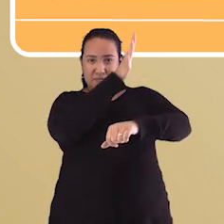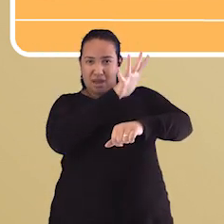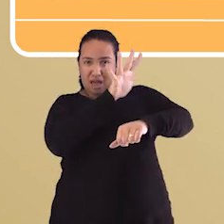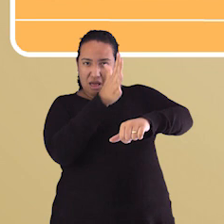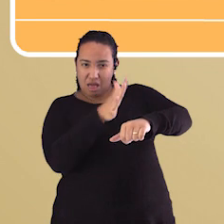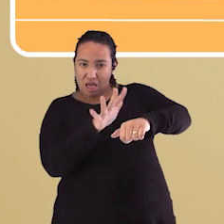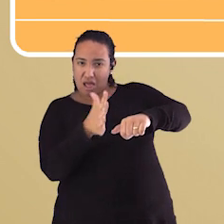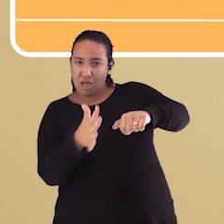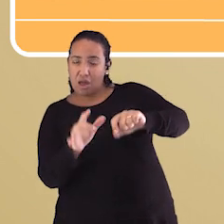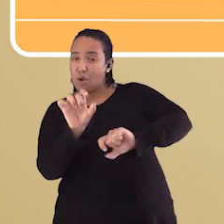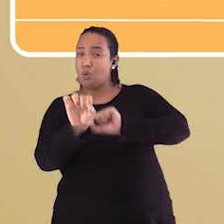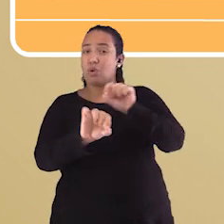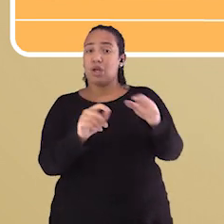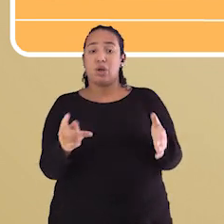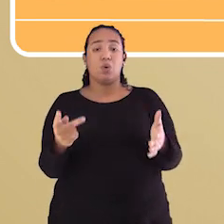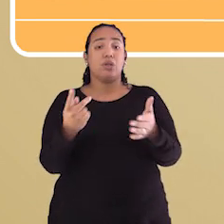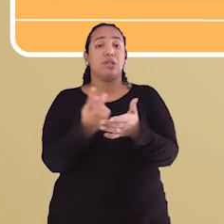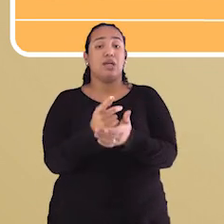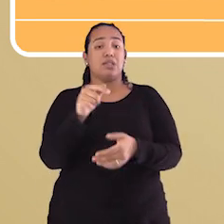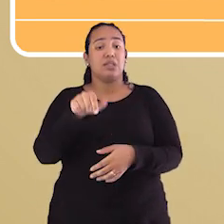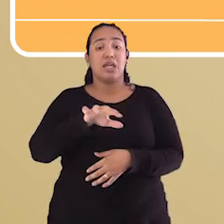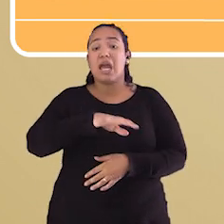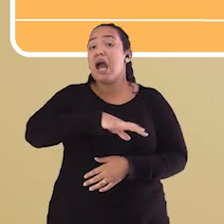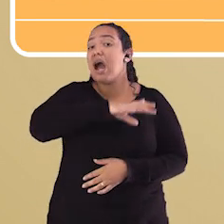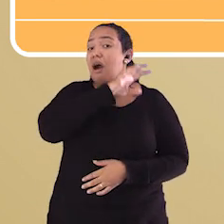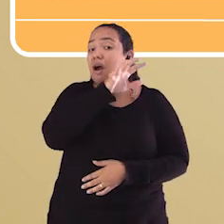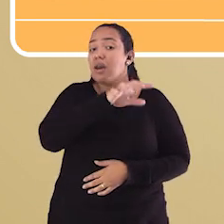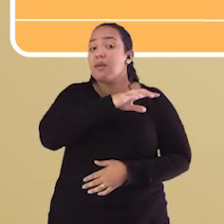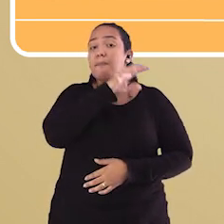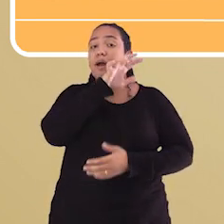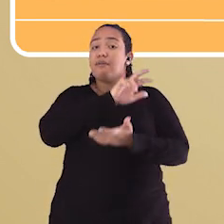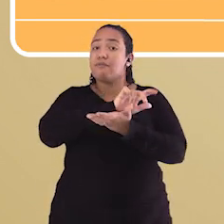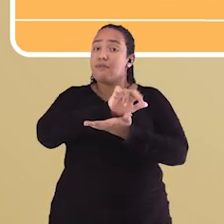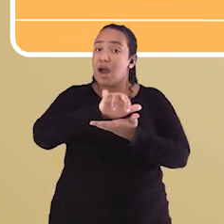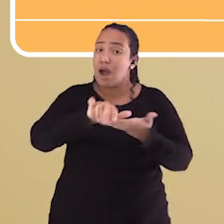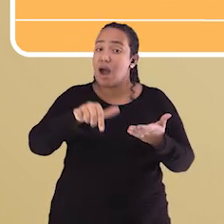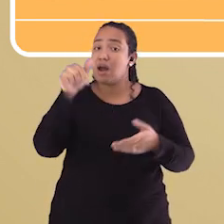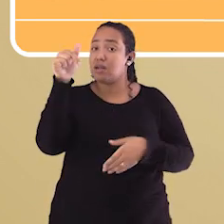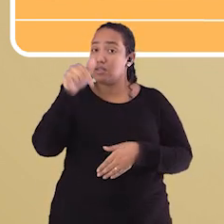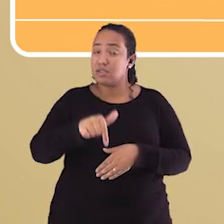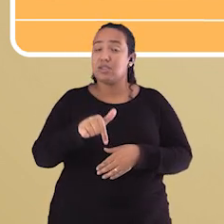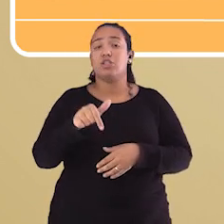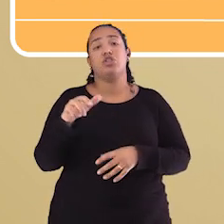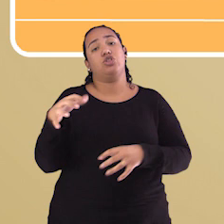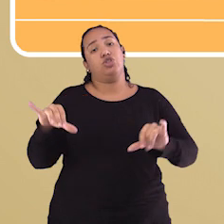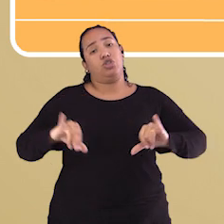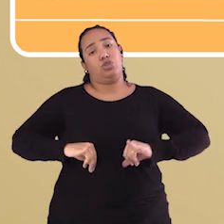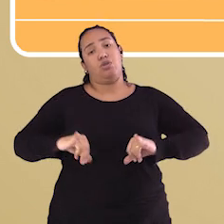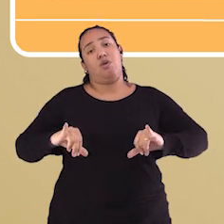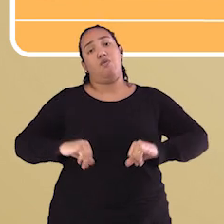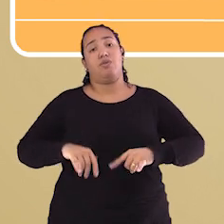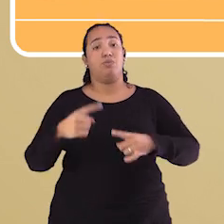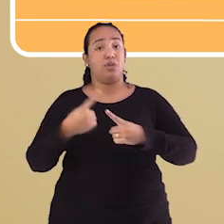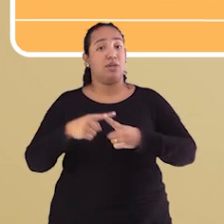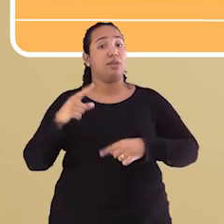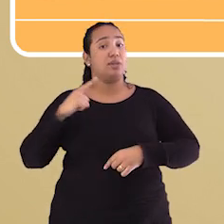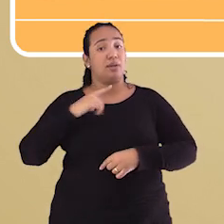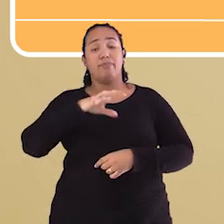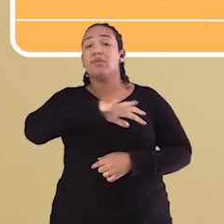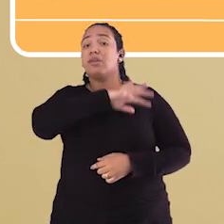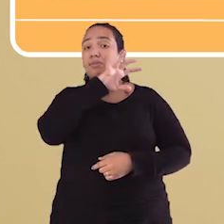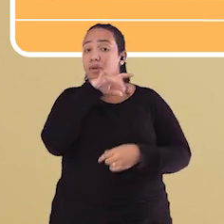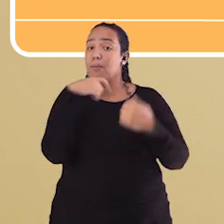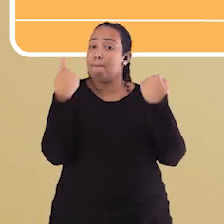correntes oceânicas, comprometendo muitas espécies que dependem dela para sobreviver, procriar e